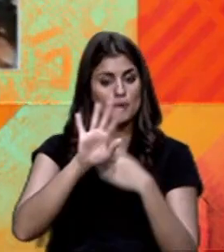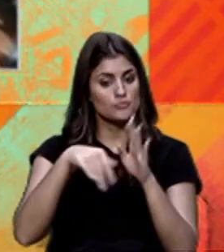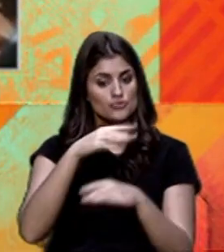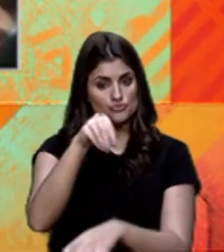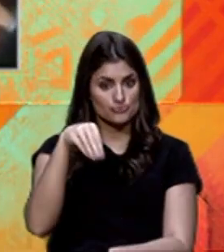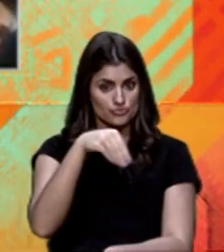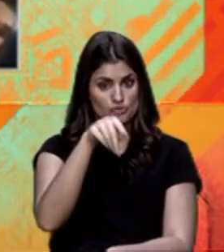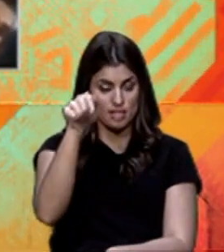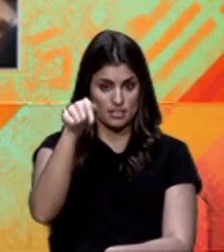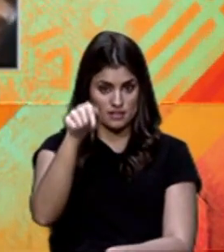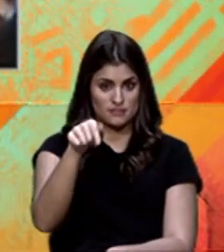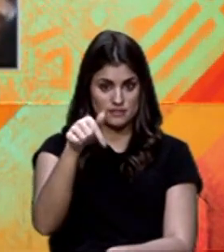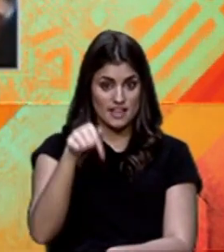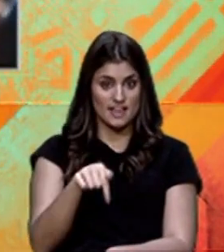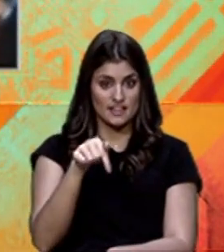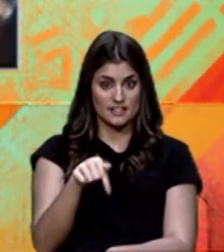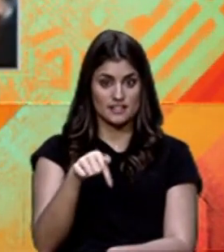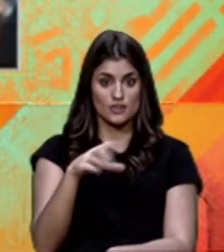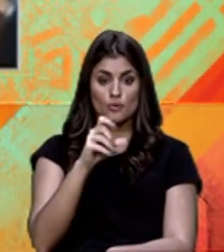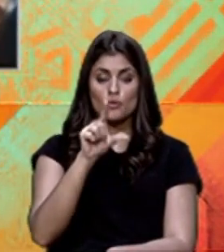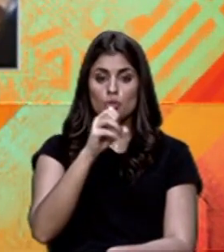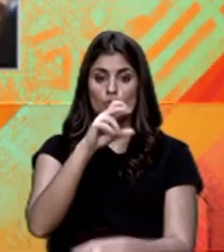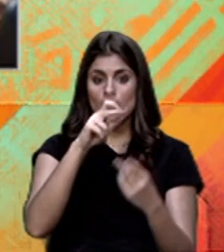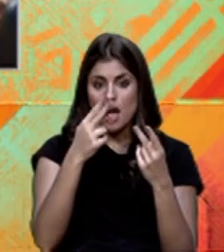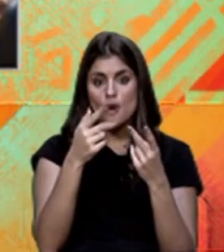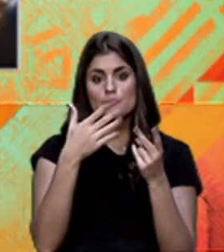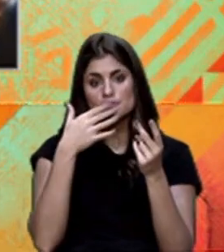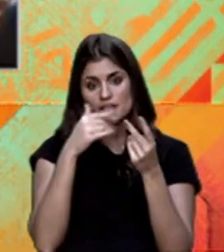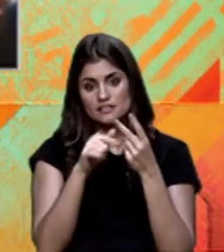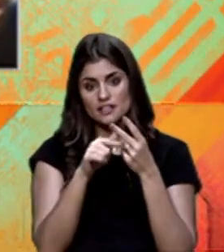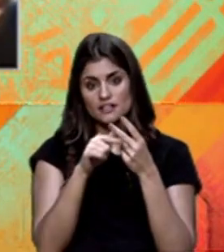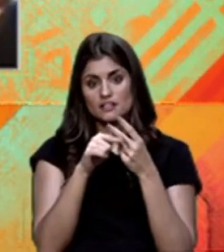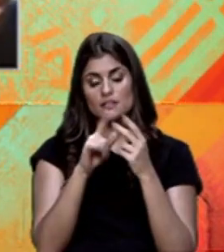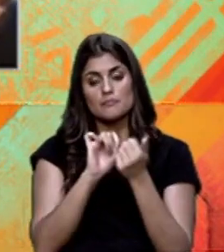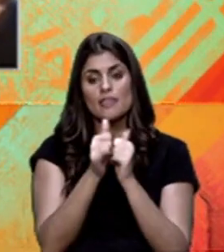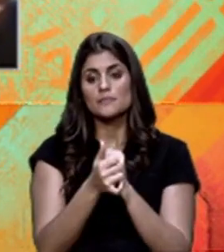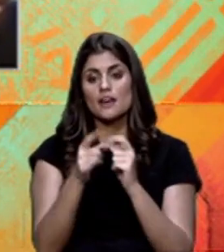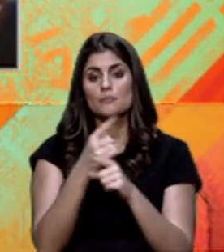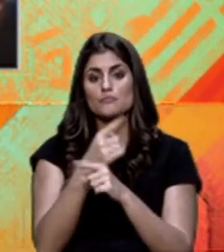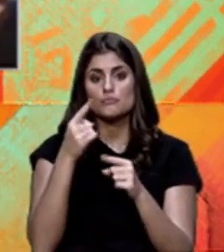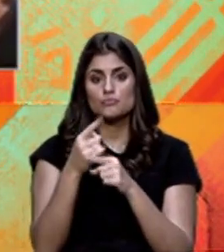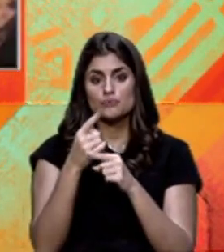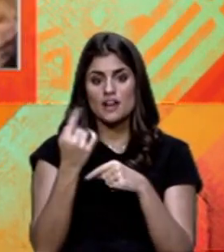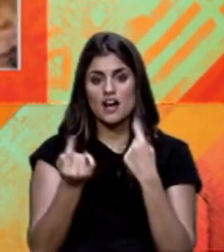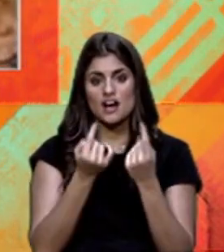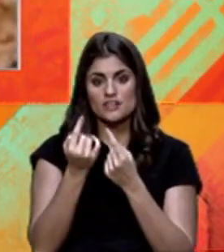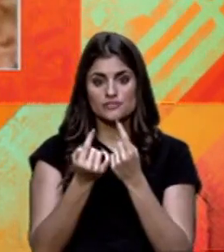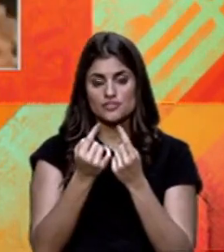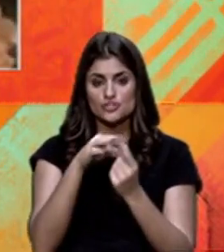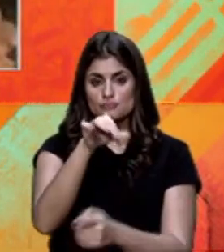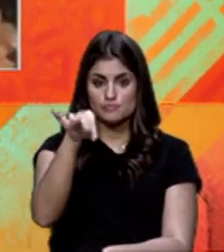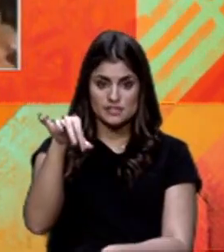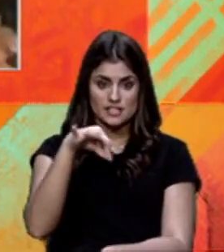rata lanute, e aqui usa o colorau, a pimenta, para adaptar, porque às vezes é um tipo de